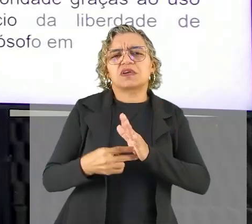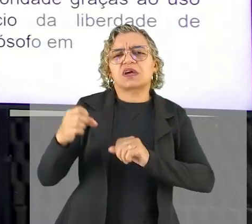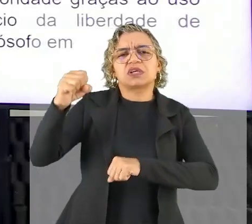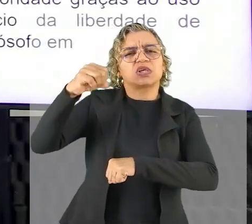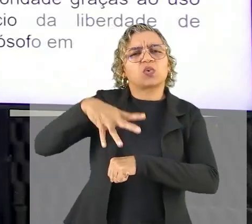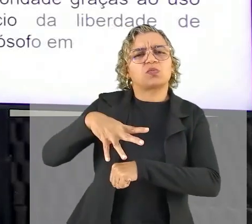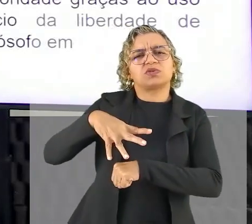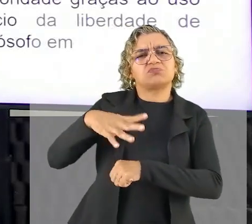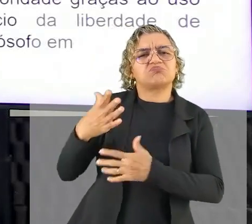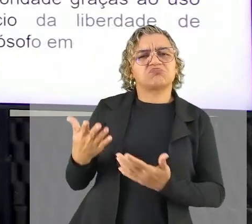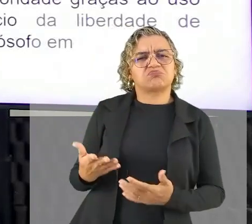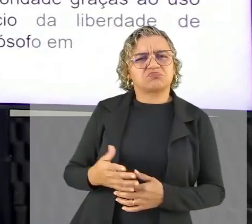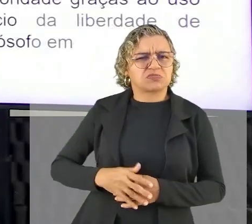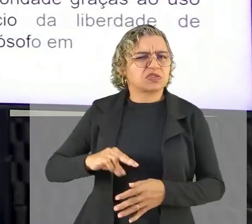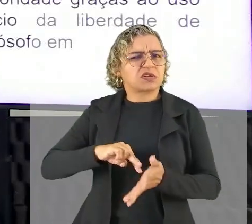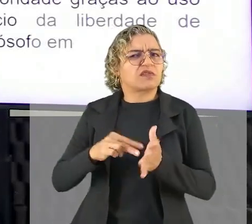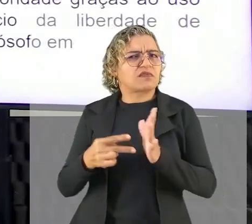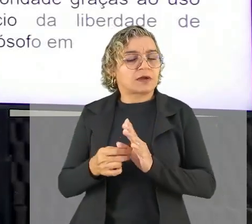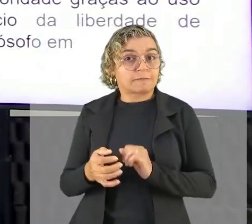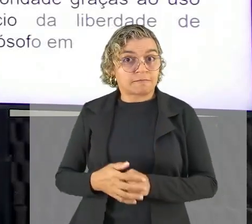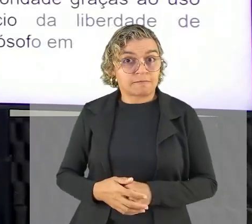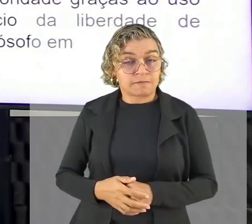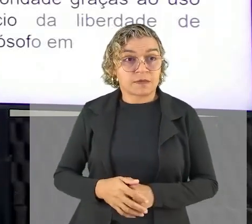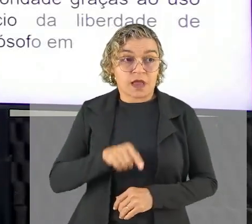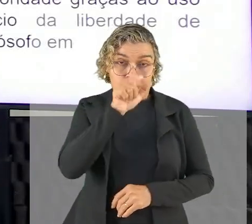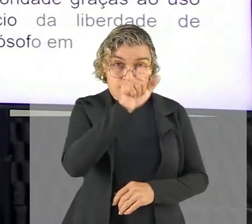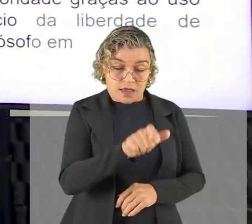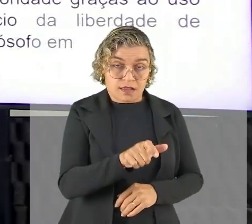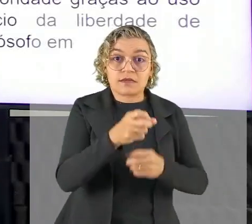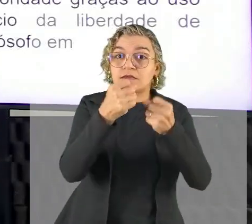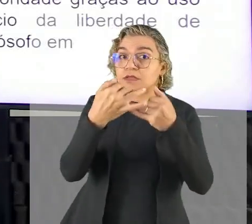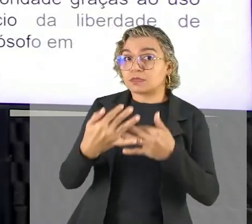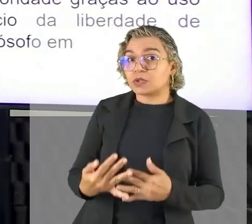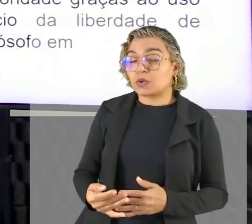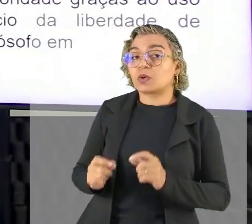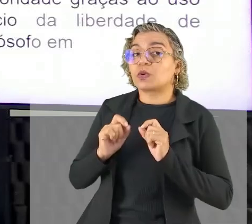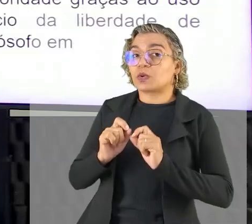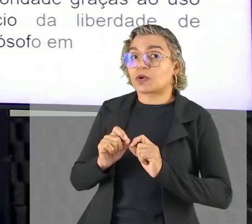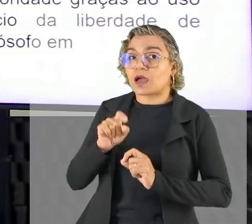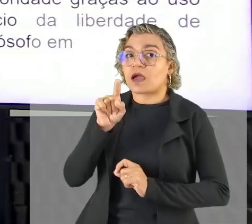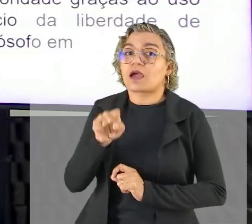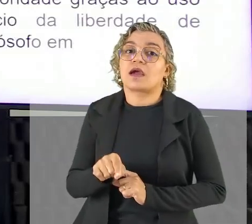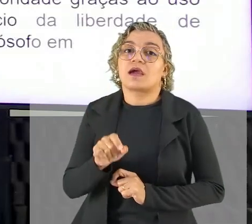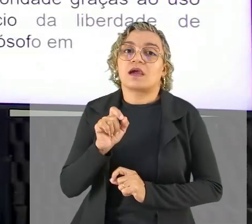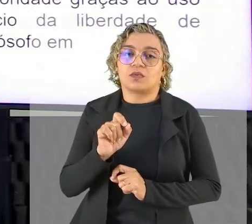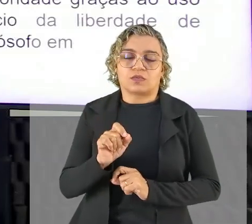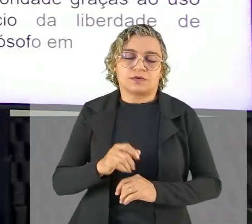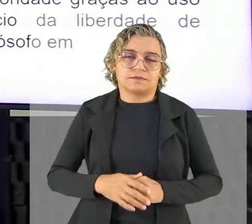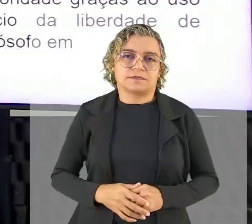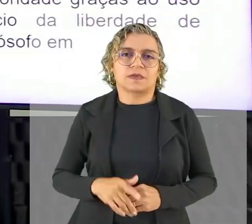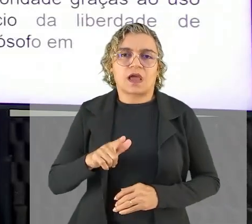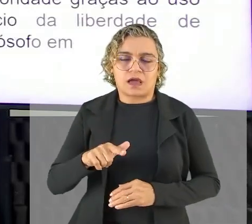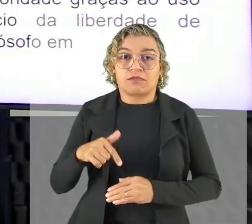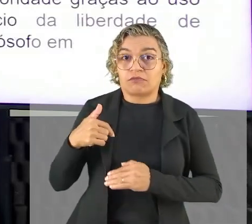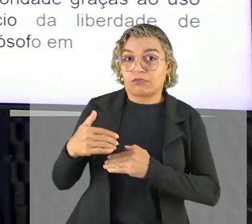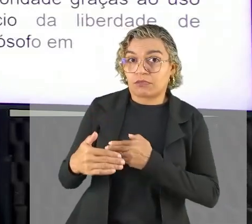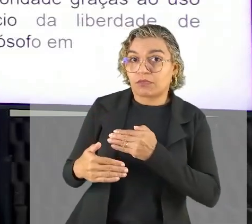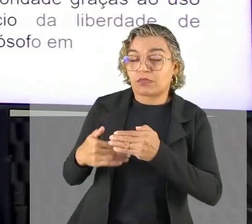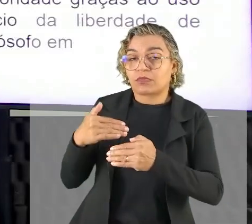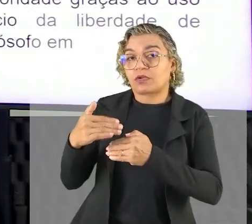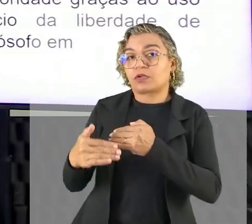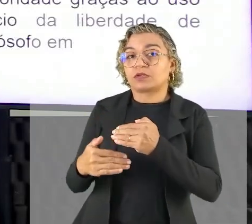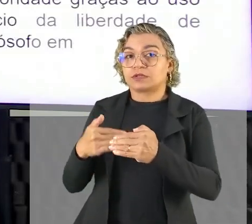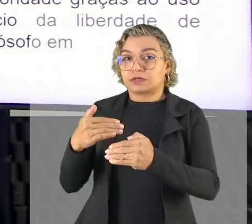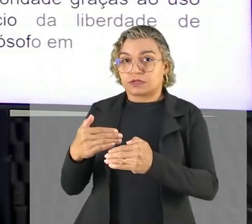movimento iluminista. O referido filósofo explicou que seria como um processo